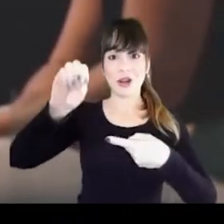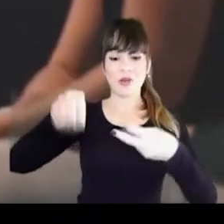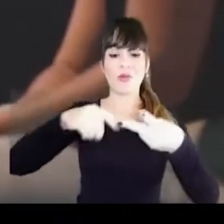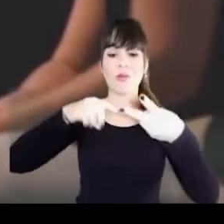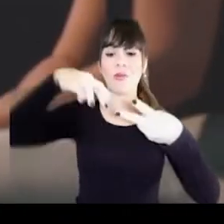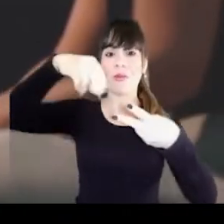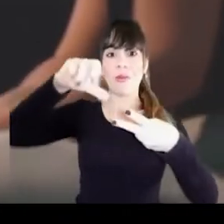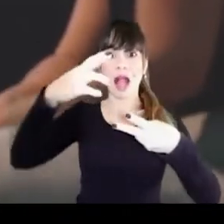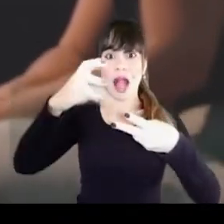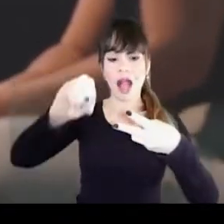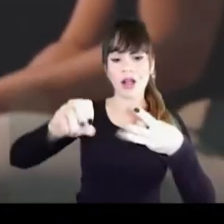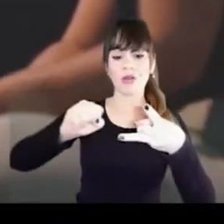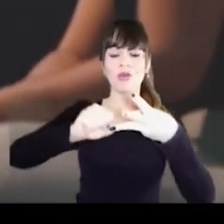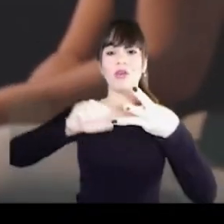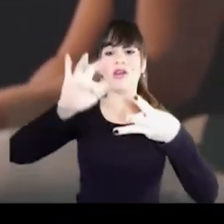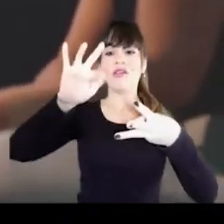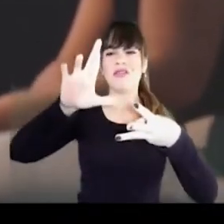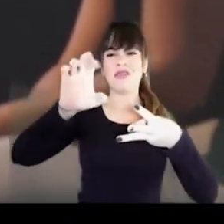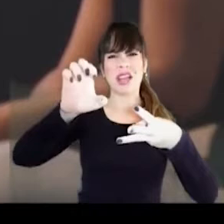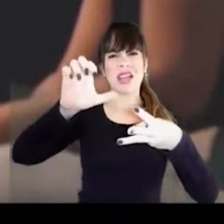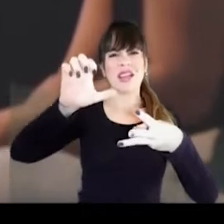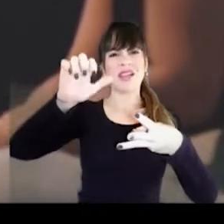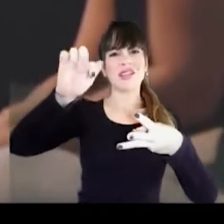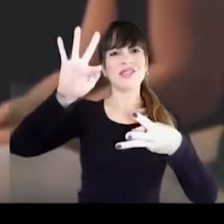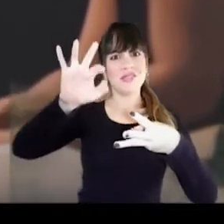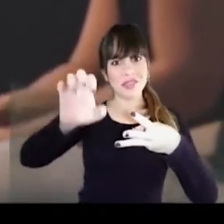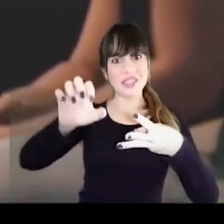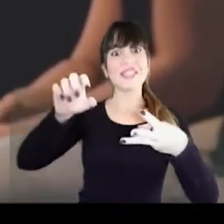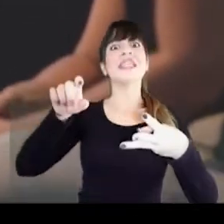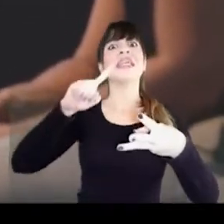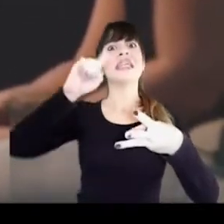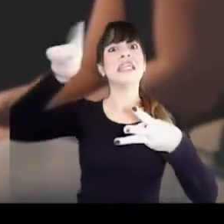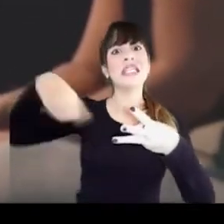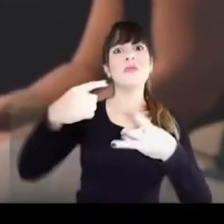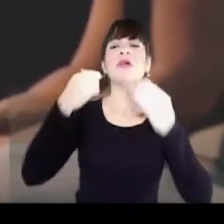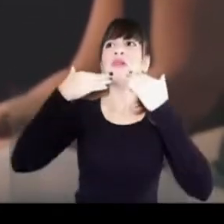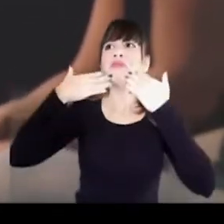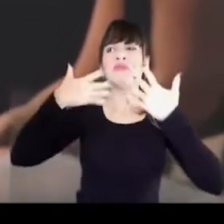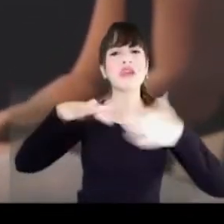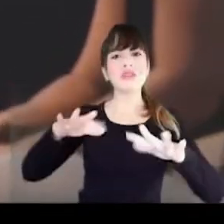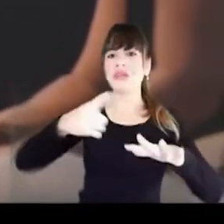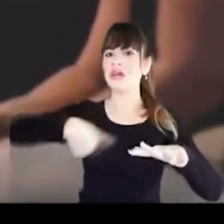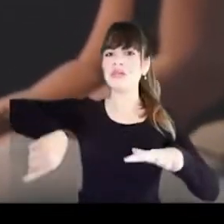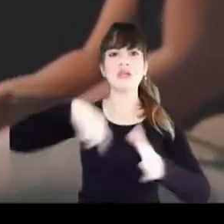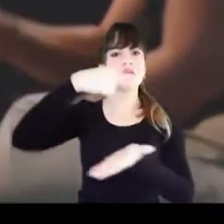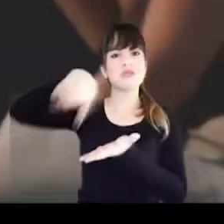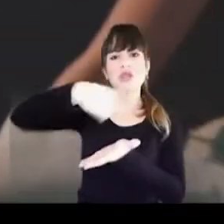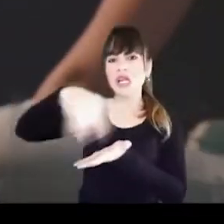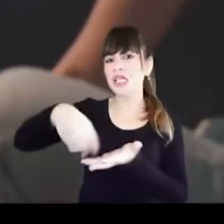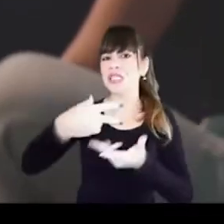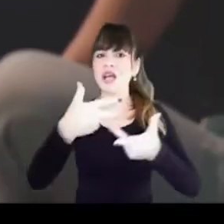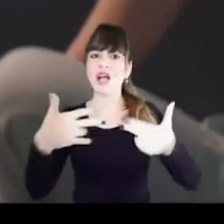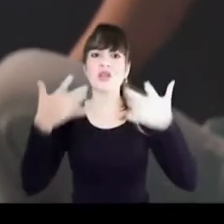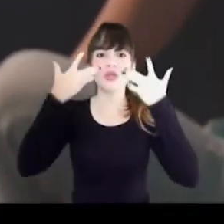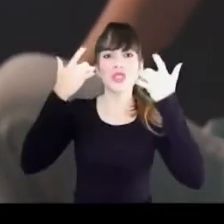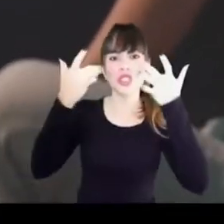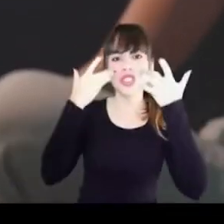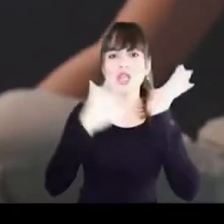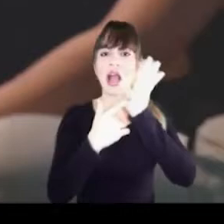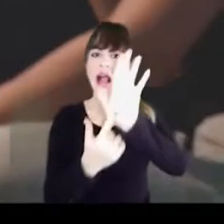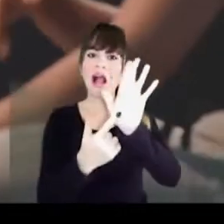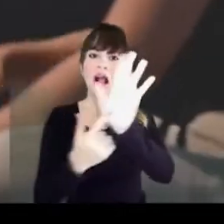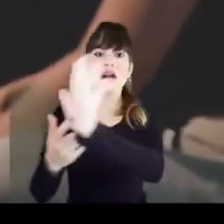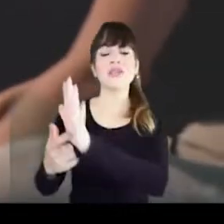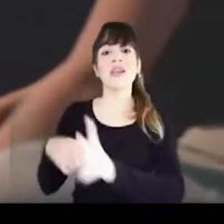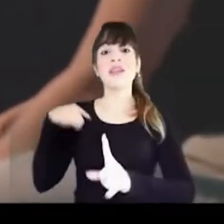Marcos Miranda, com o Feffre. E aí, depois, assim, naturalmente, isso foi muito natural